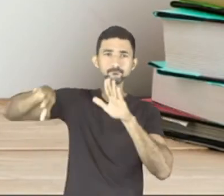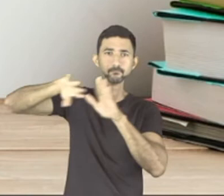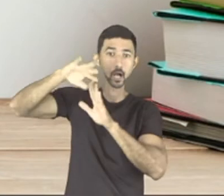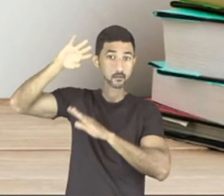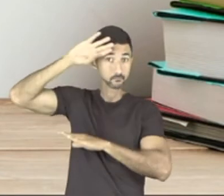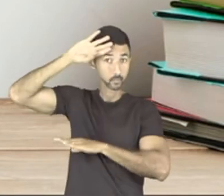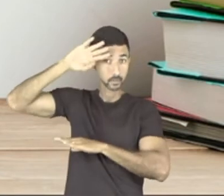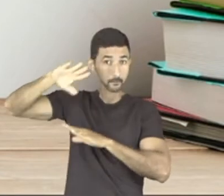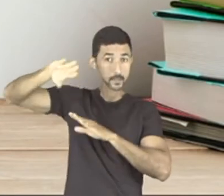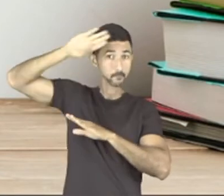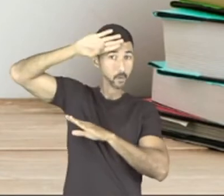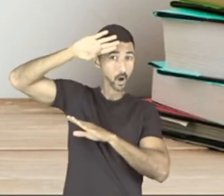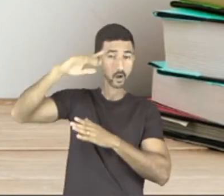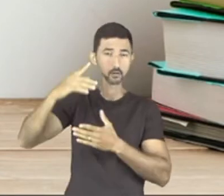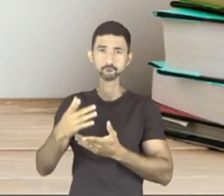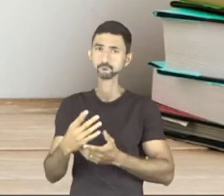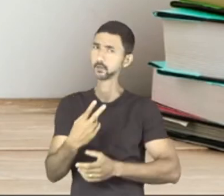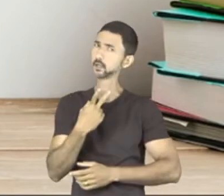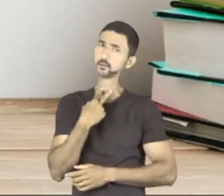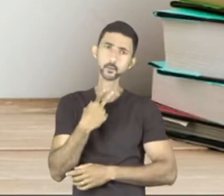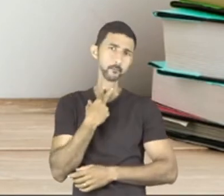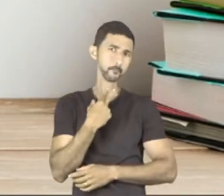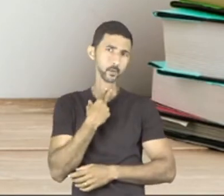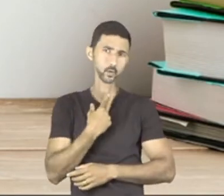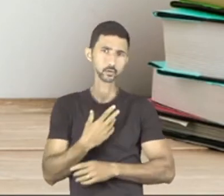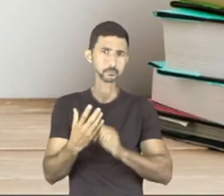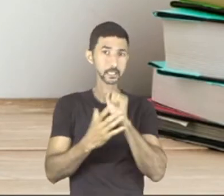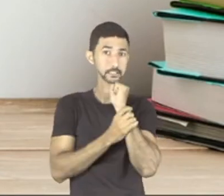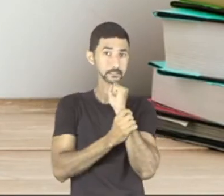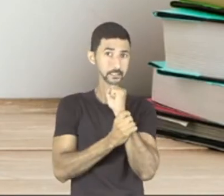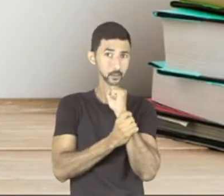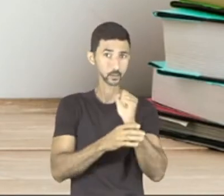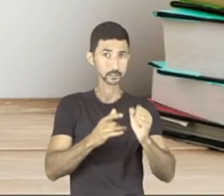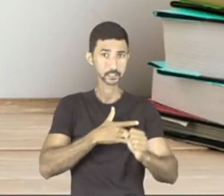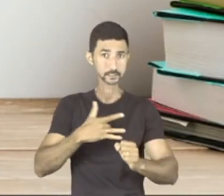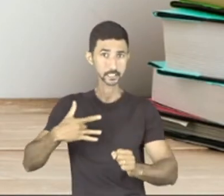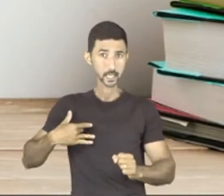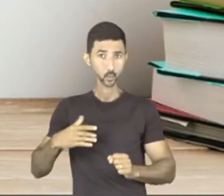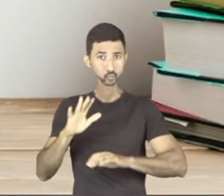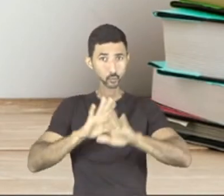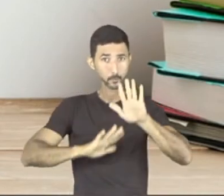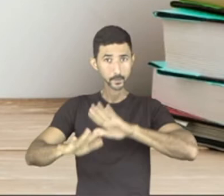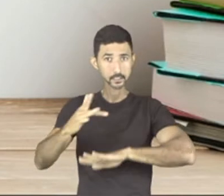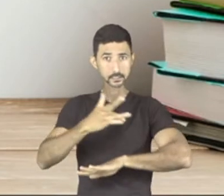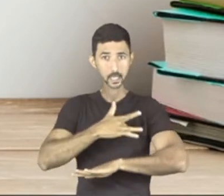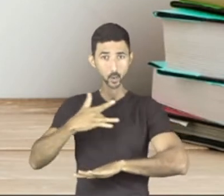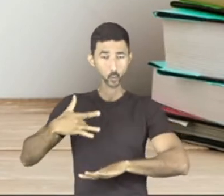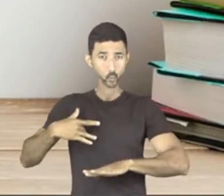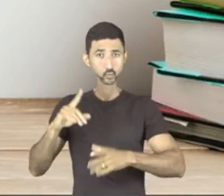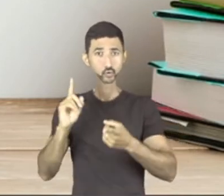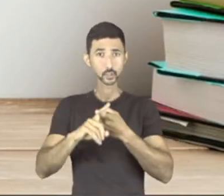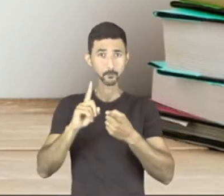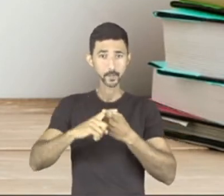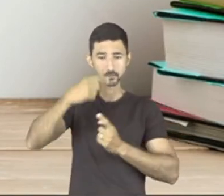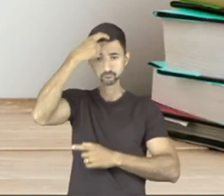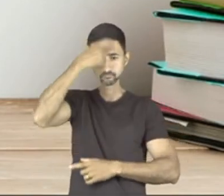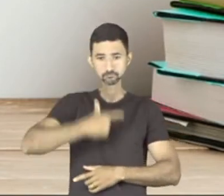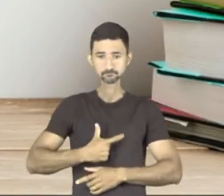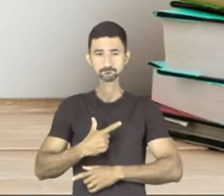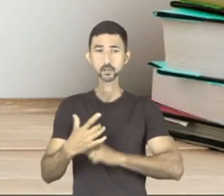na cabeça, por uma questão de segurança e de preservação da integridade